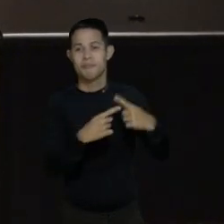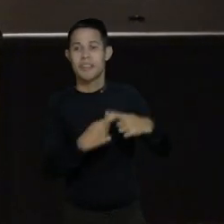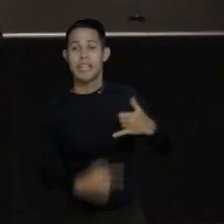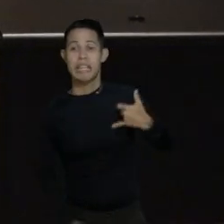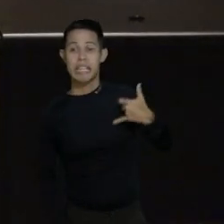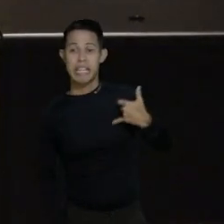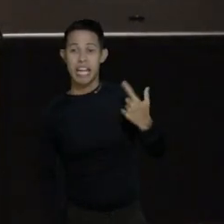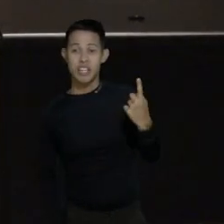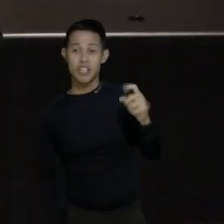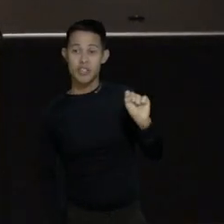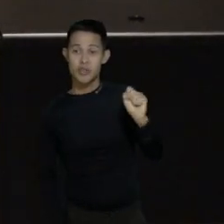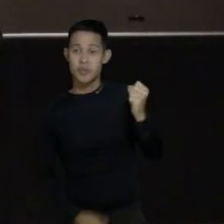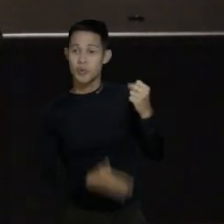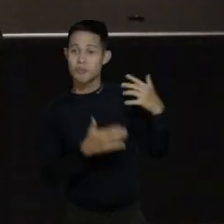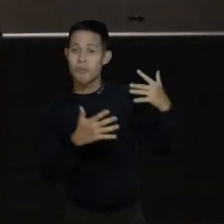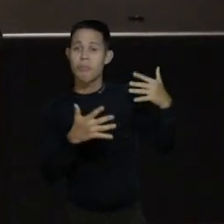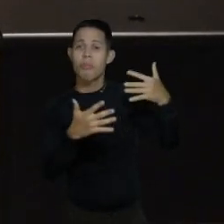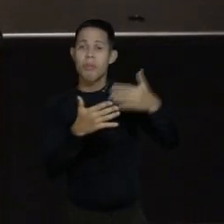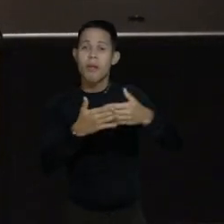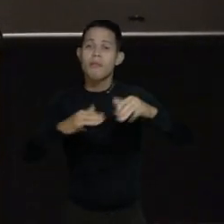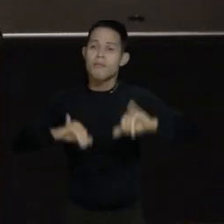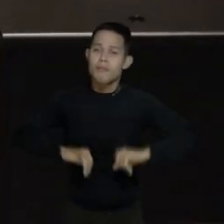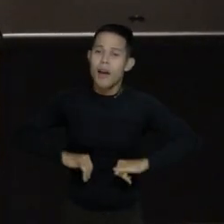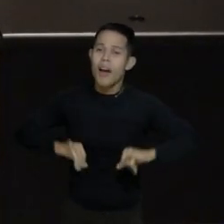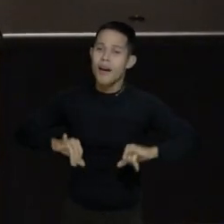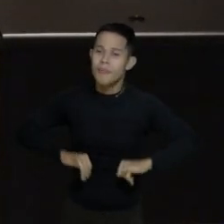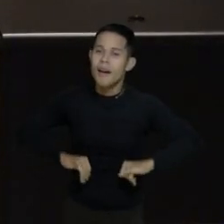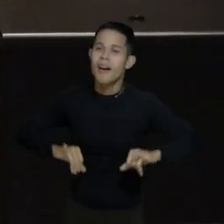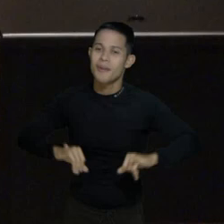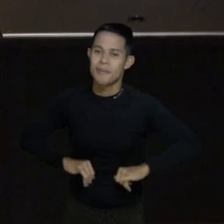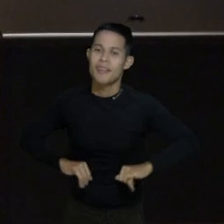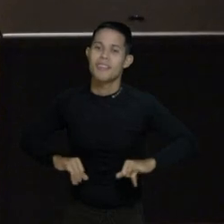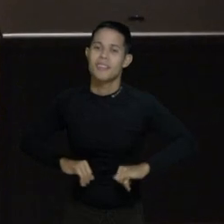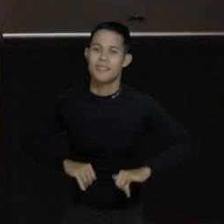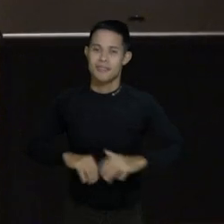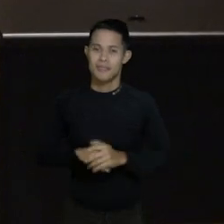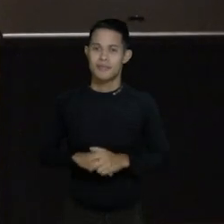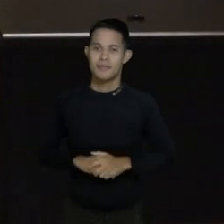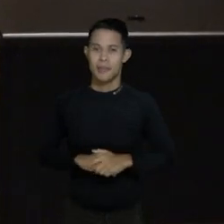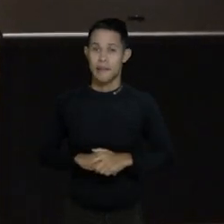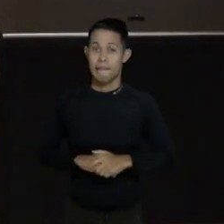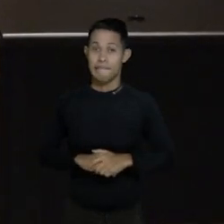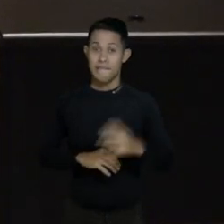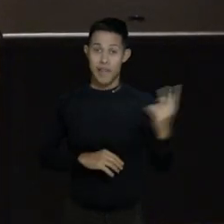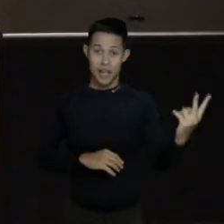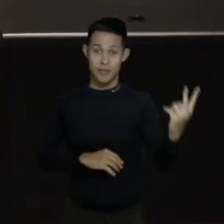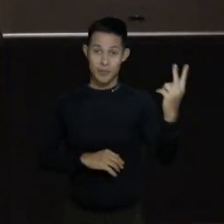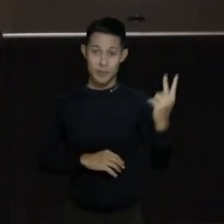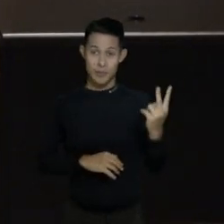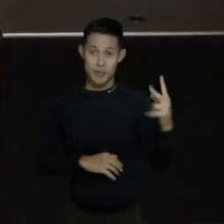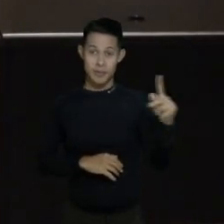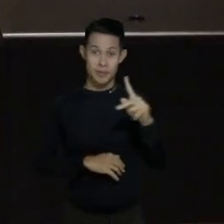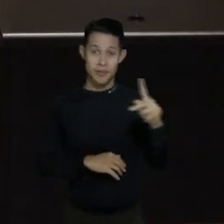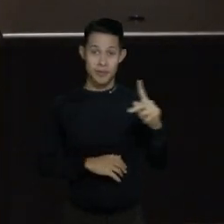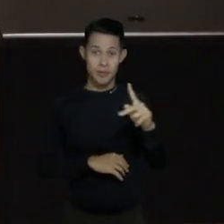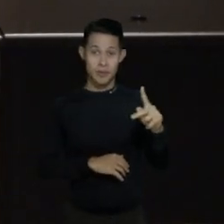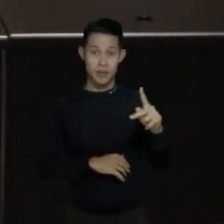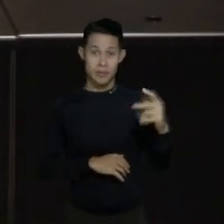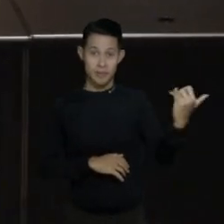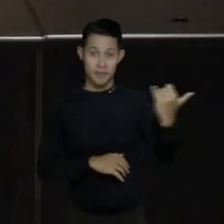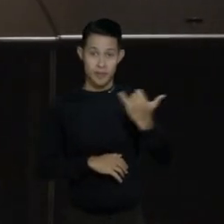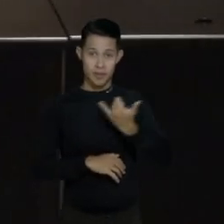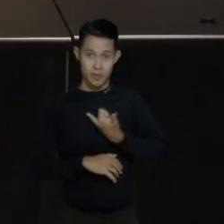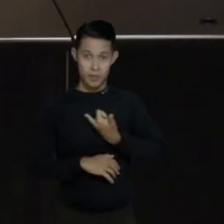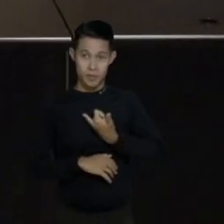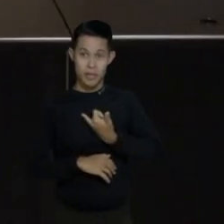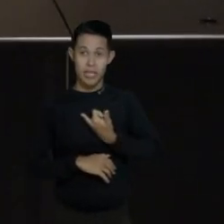apanhando ele foi aí elas me contaram que três 4 meses depois elas foram foram chamadas pro